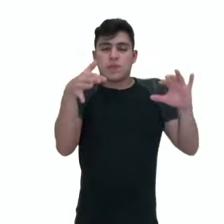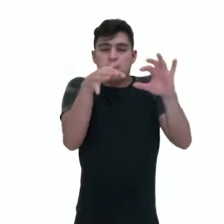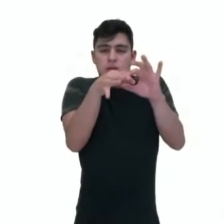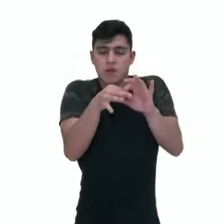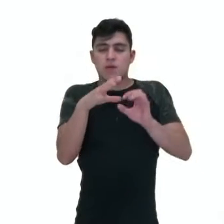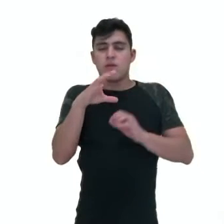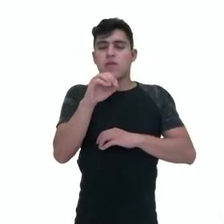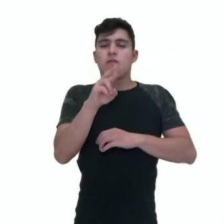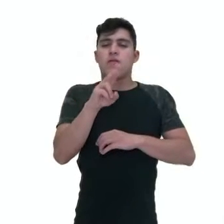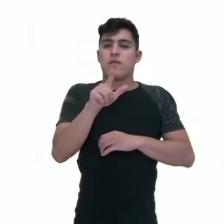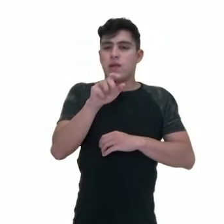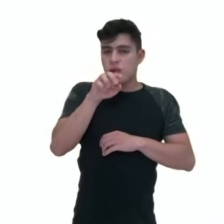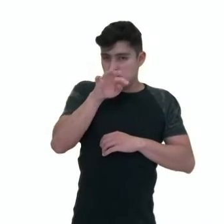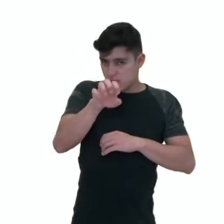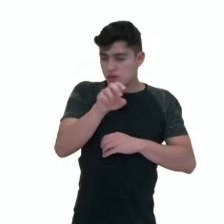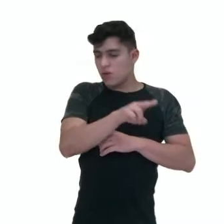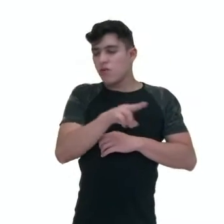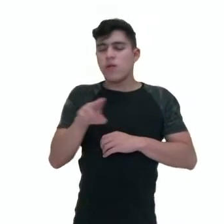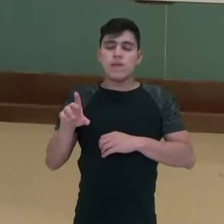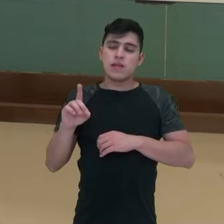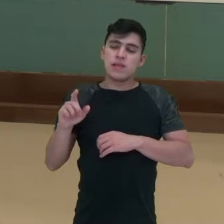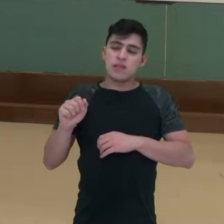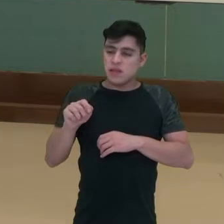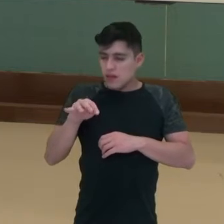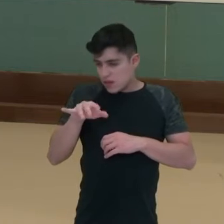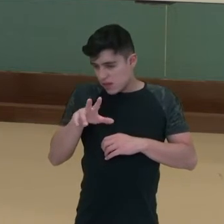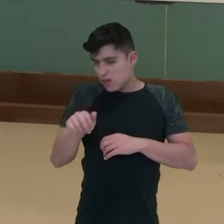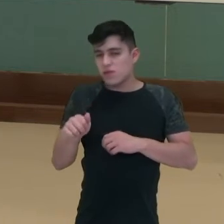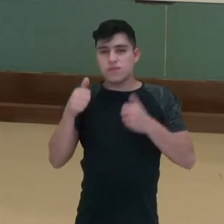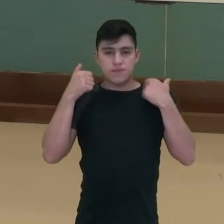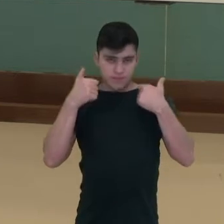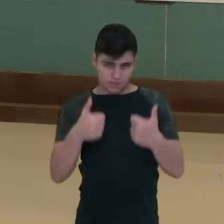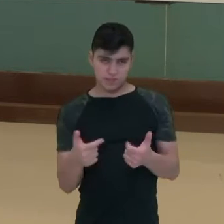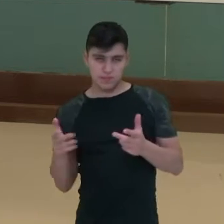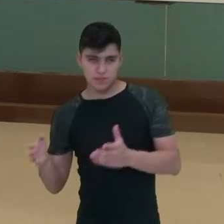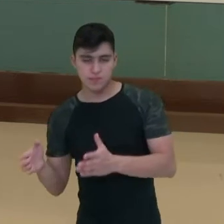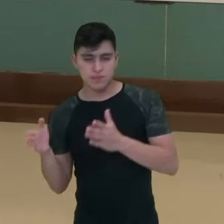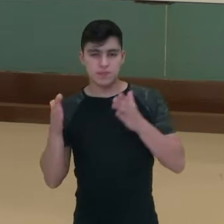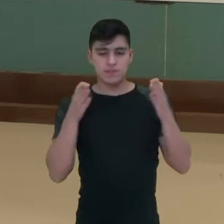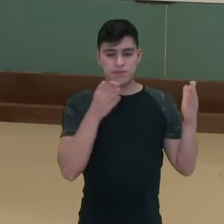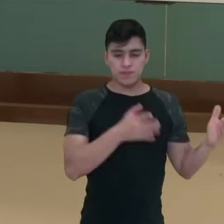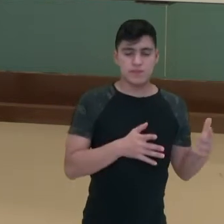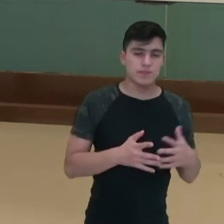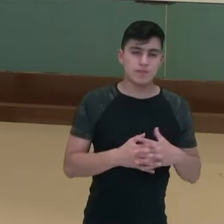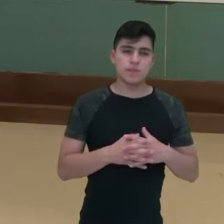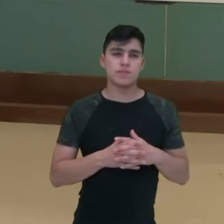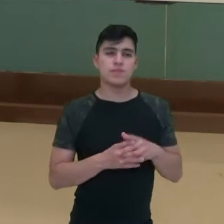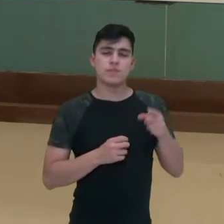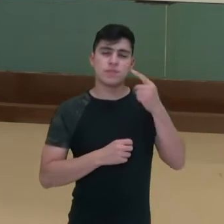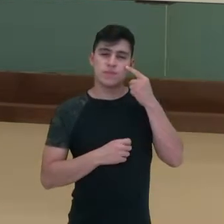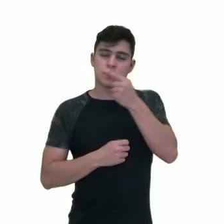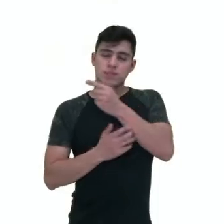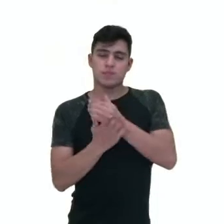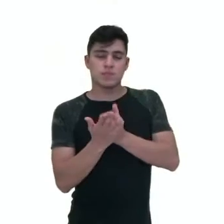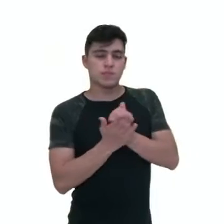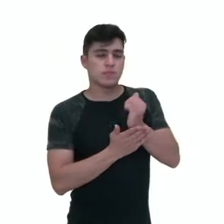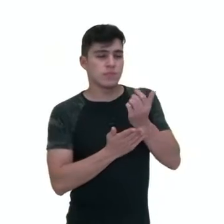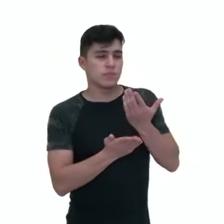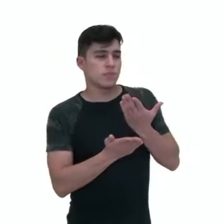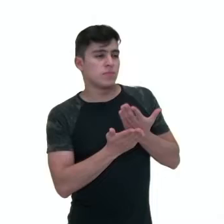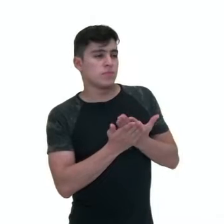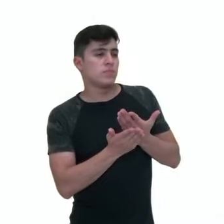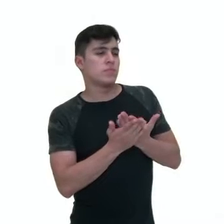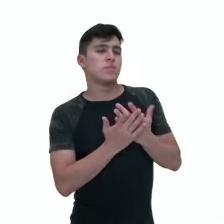covalente chamada de dativa. Vamos lá! Vamos começar a nossa aula